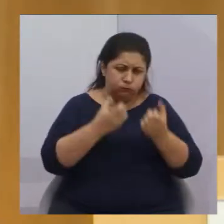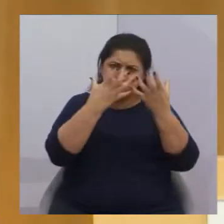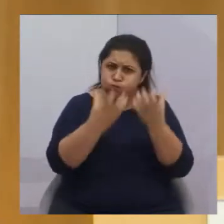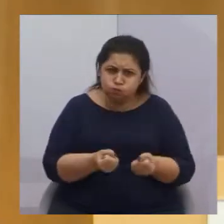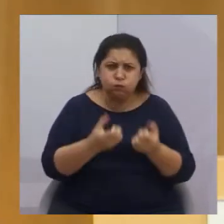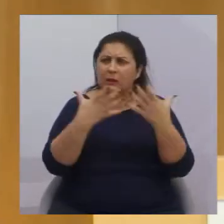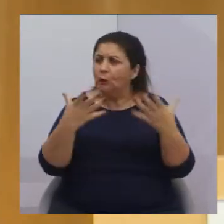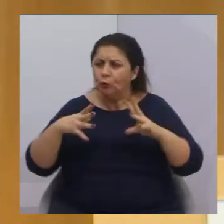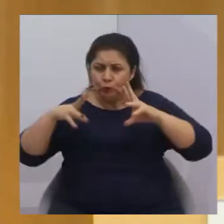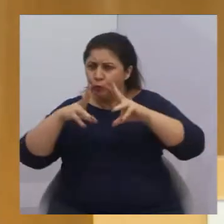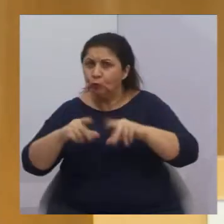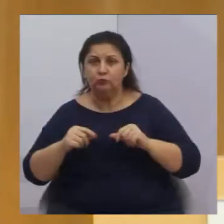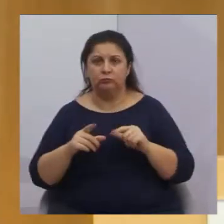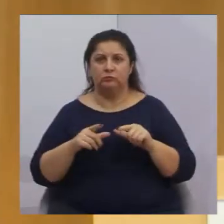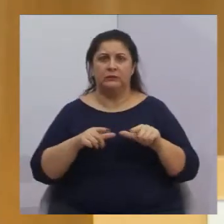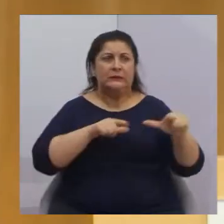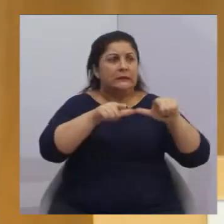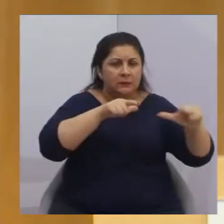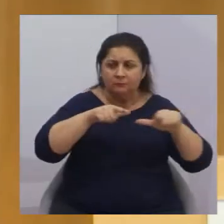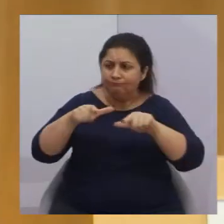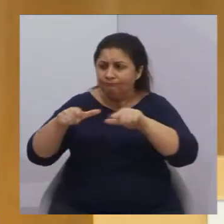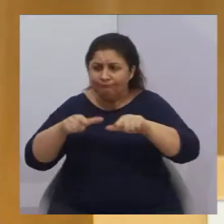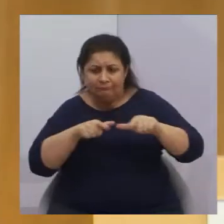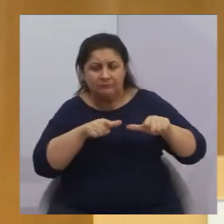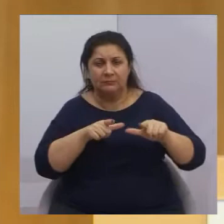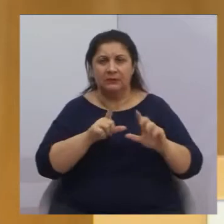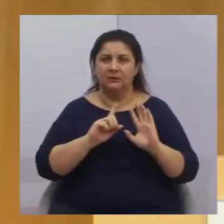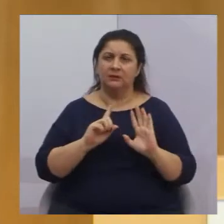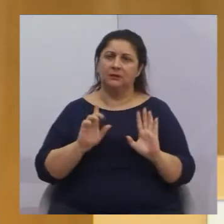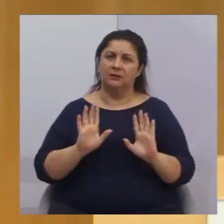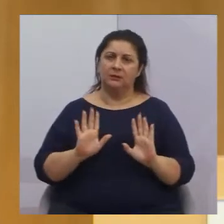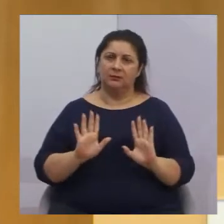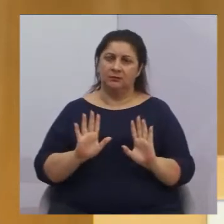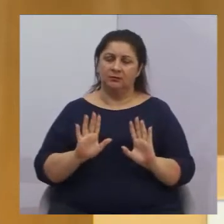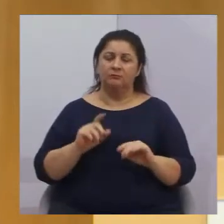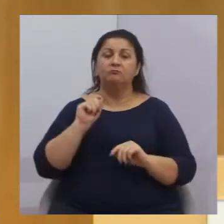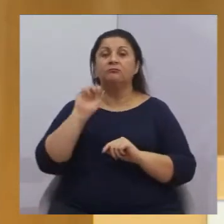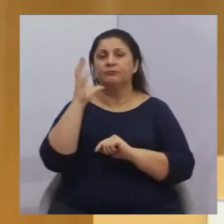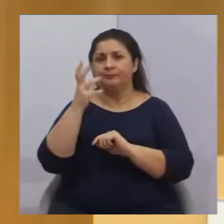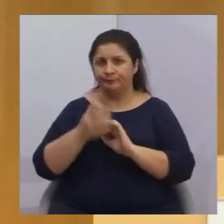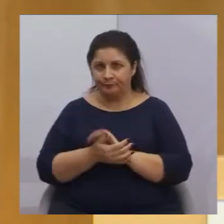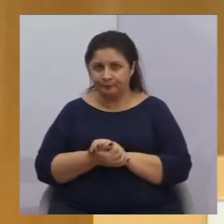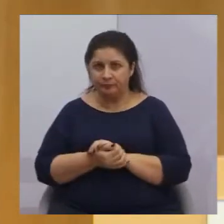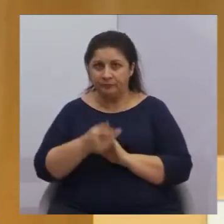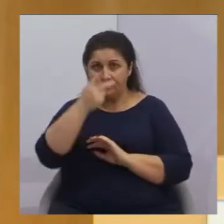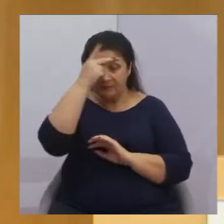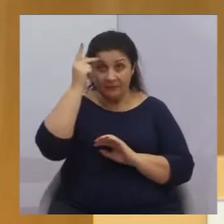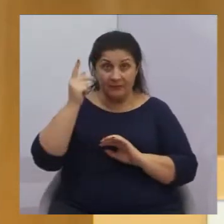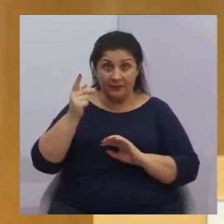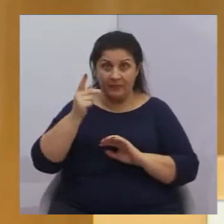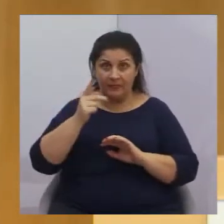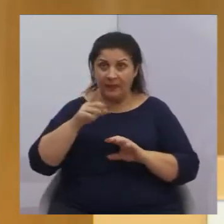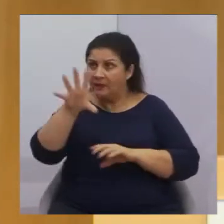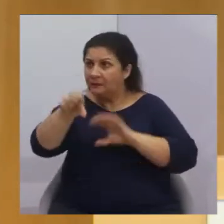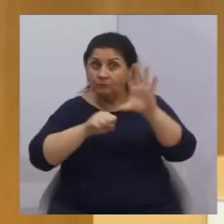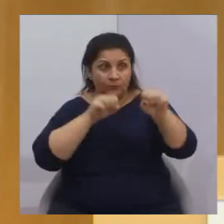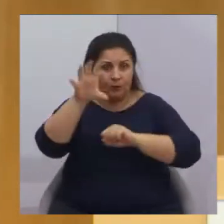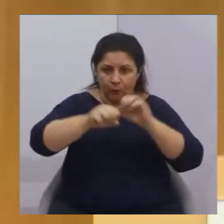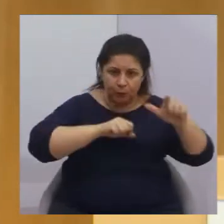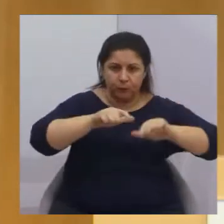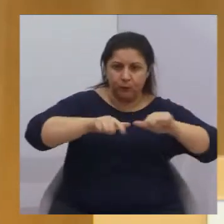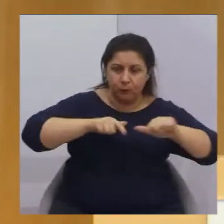que deveríamos ou do que além do que poderíamos. O que acaba acontecendo? Essas pessoas vão assumindo as